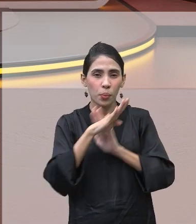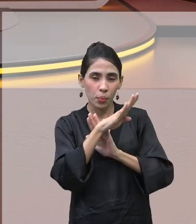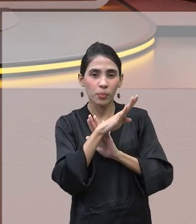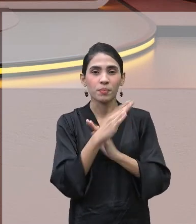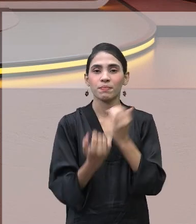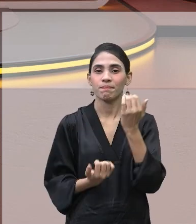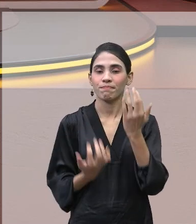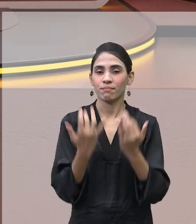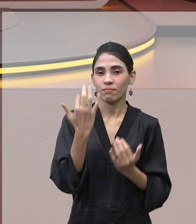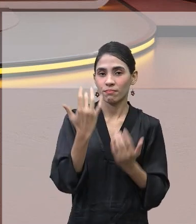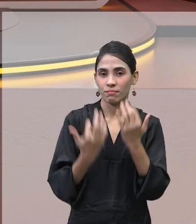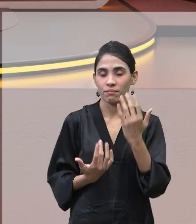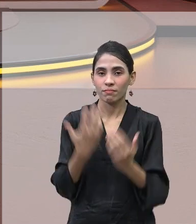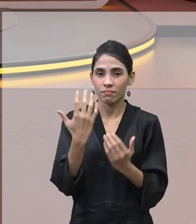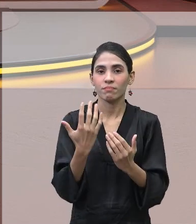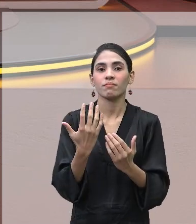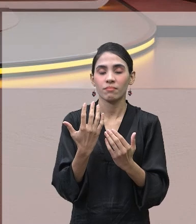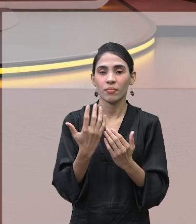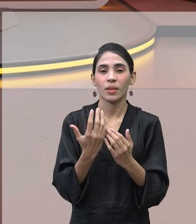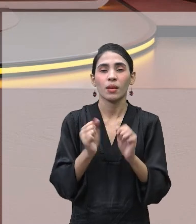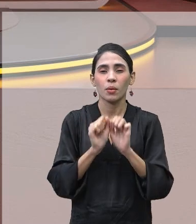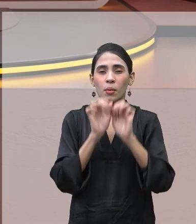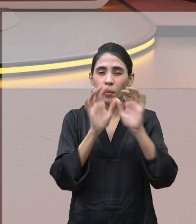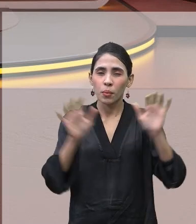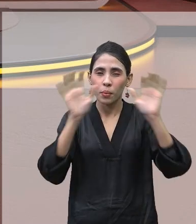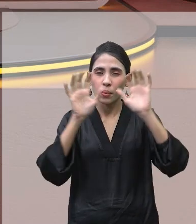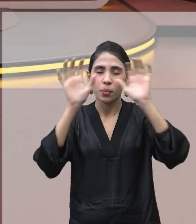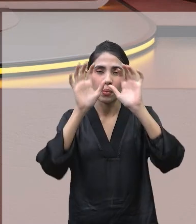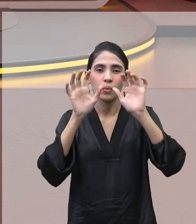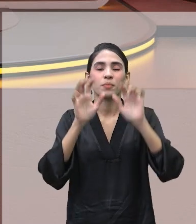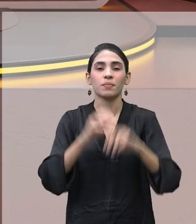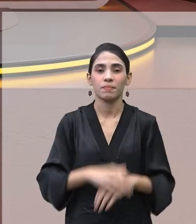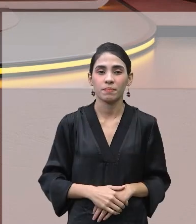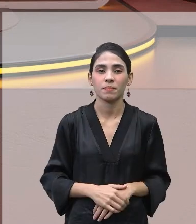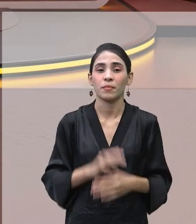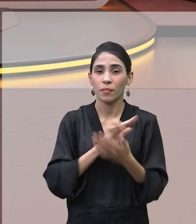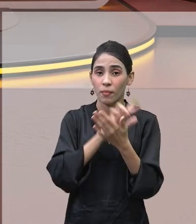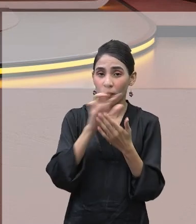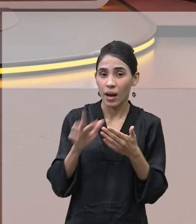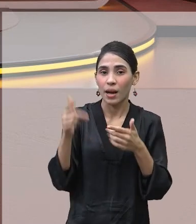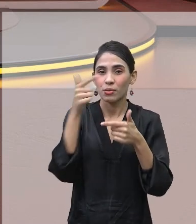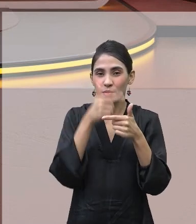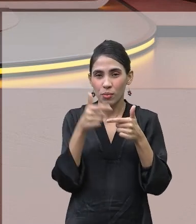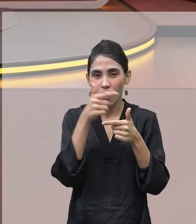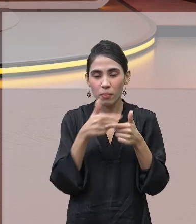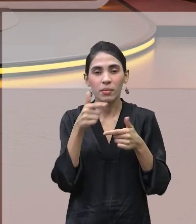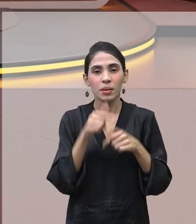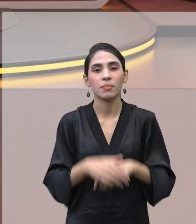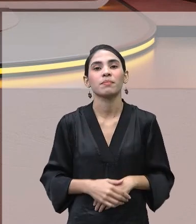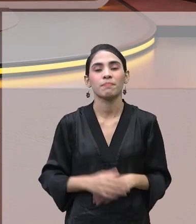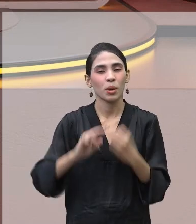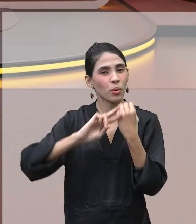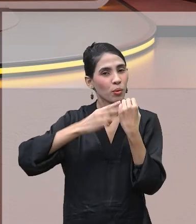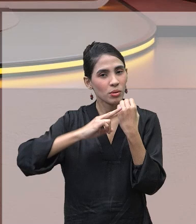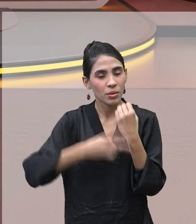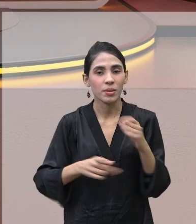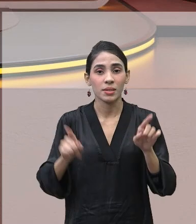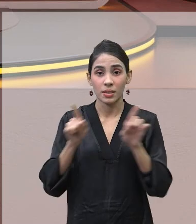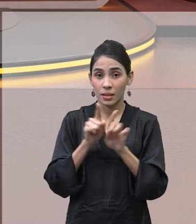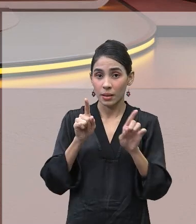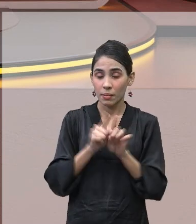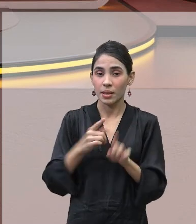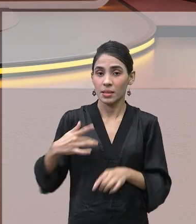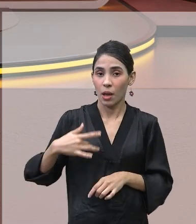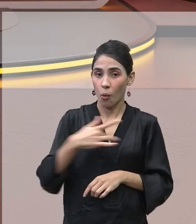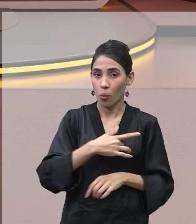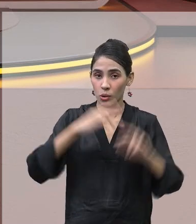focos de queimada, a presença de fumaça nas cidades e etc. Não é isso? Isso traz uma série de problemas aí para a